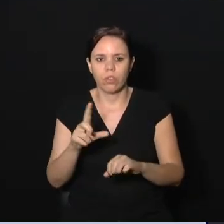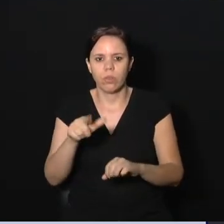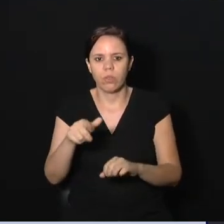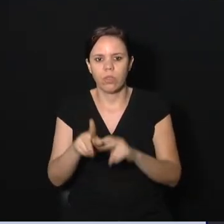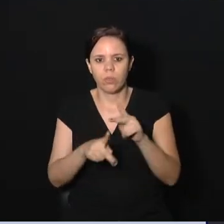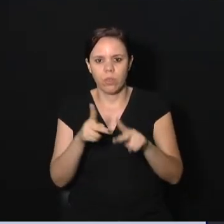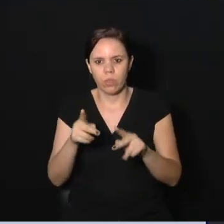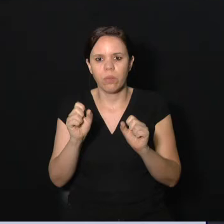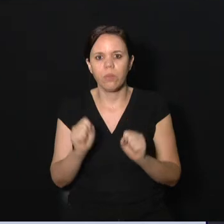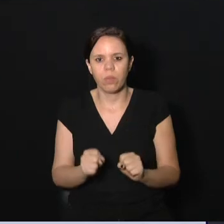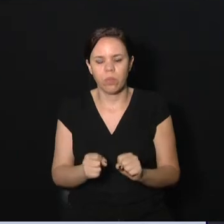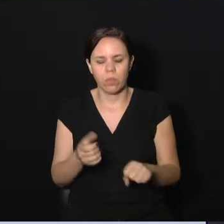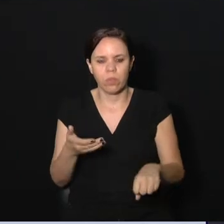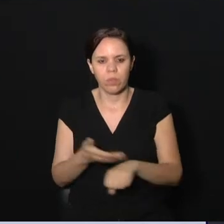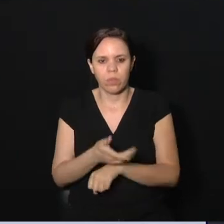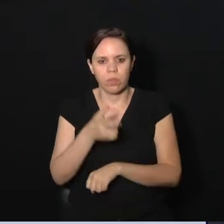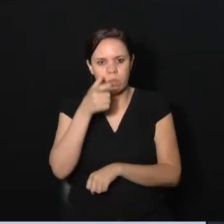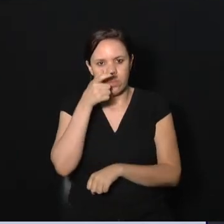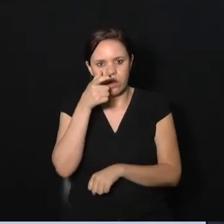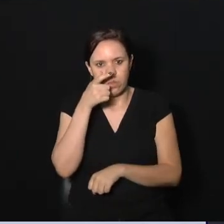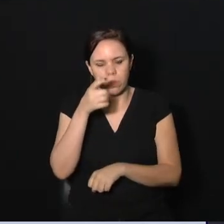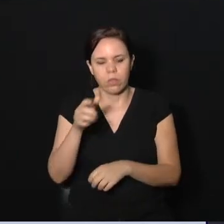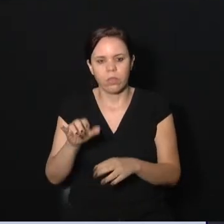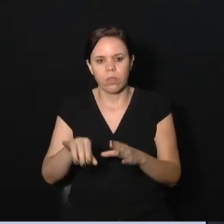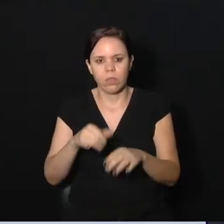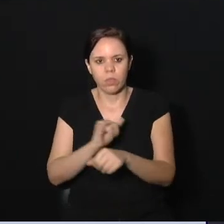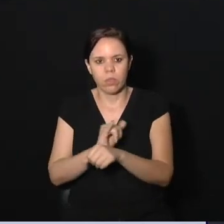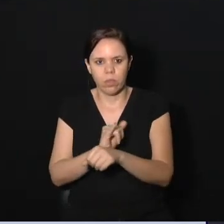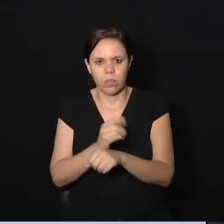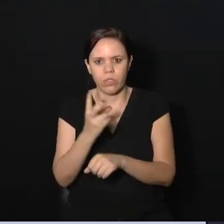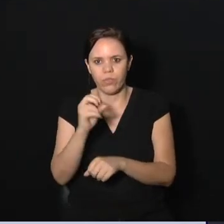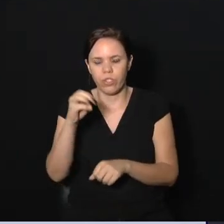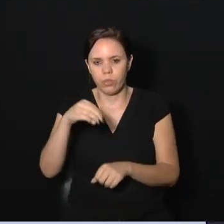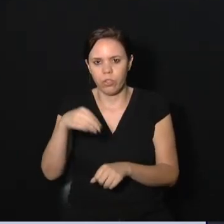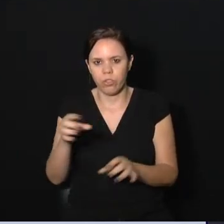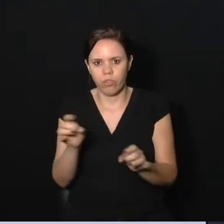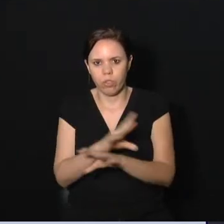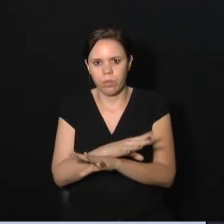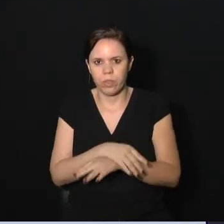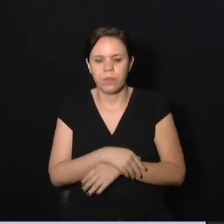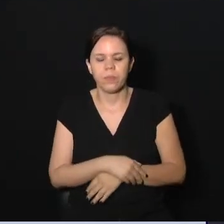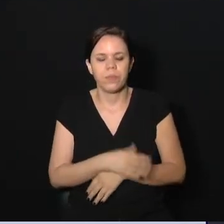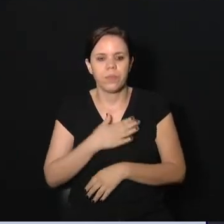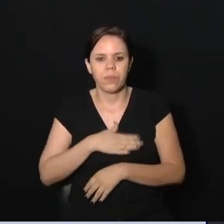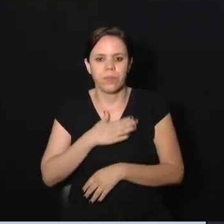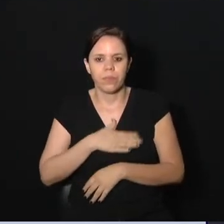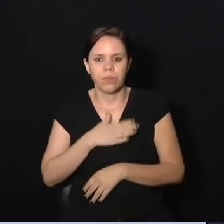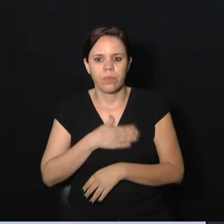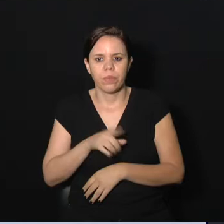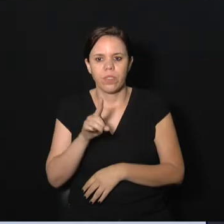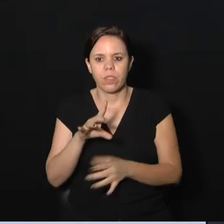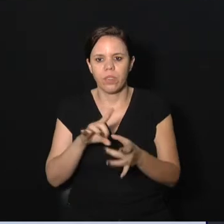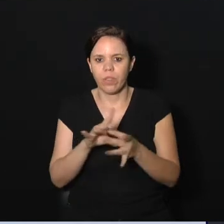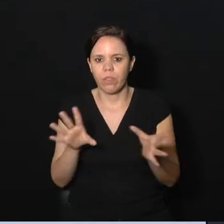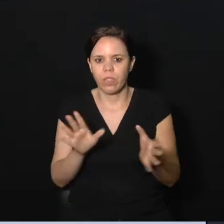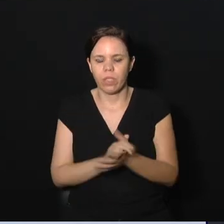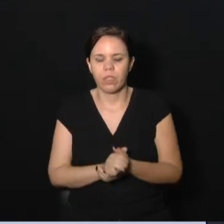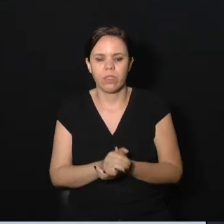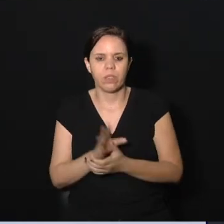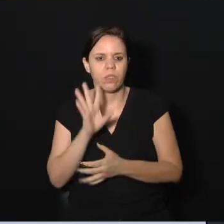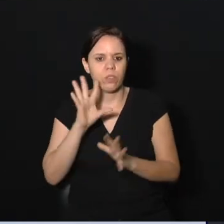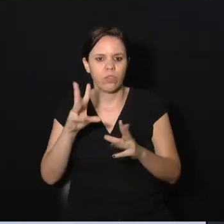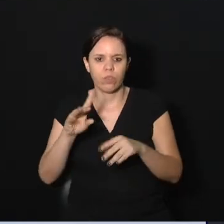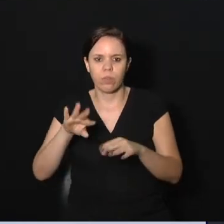poder entrar no... Mas em 20 minutos acho que a gente já terminou. Não, tranquilamente. Eu estou dizendo isso para você ficar à vontade. Legal. Mesmo que passar